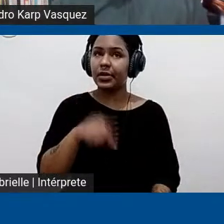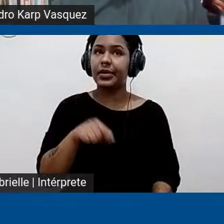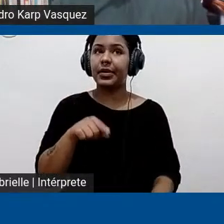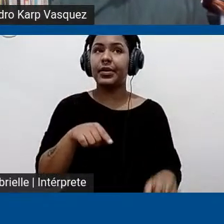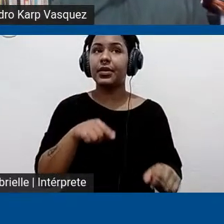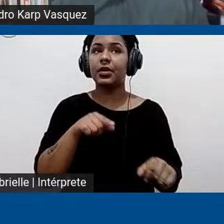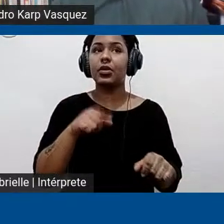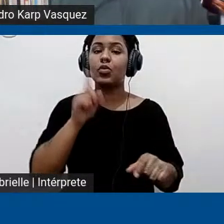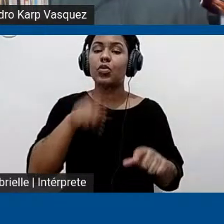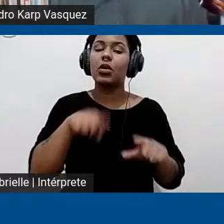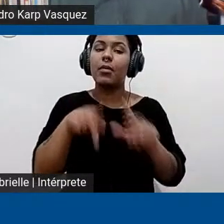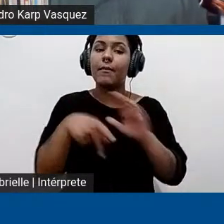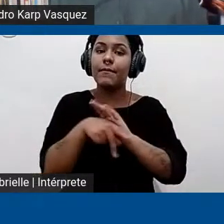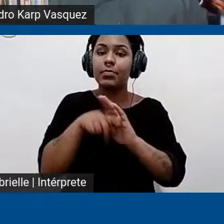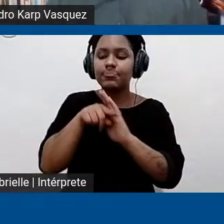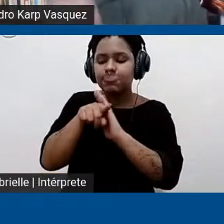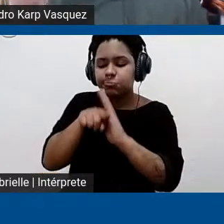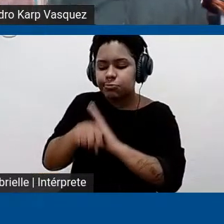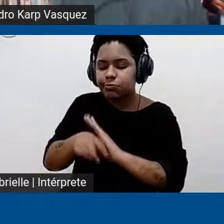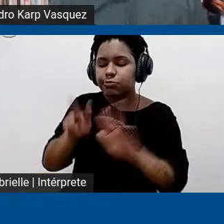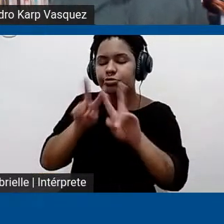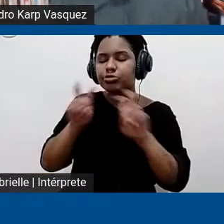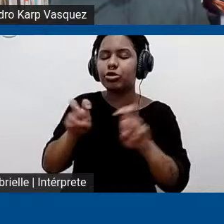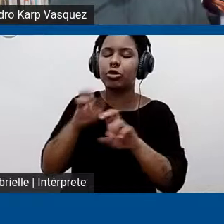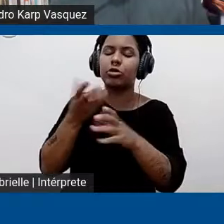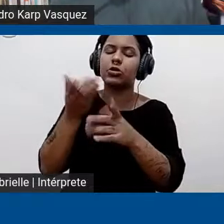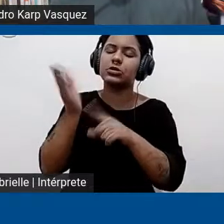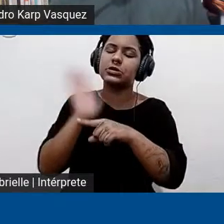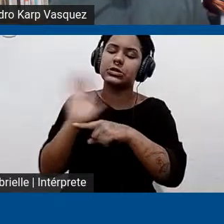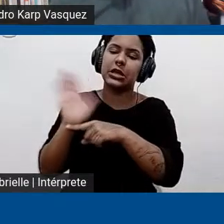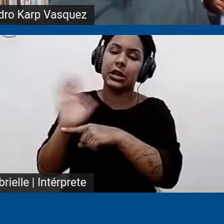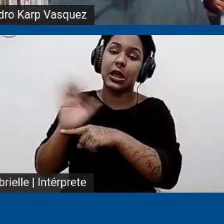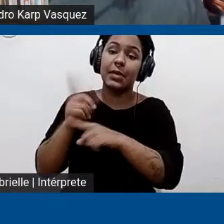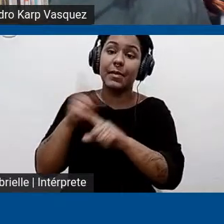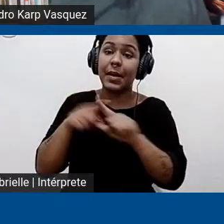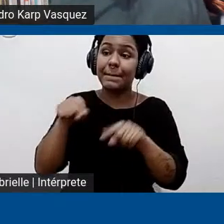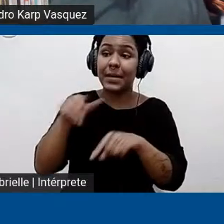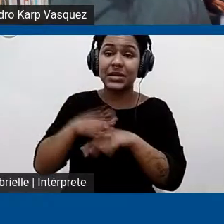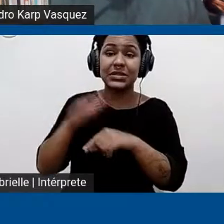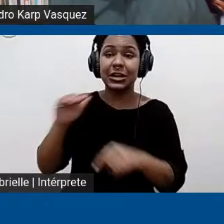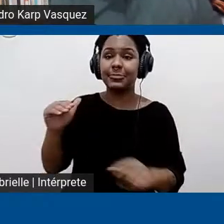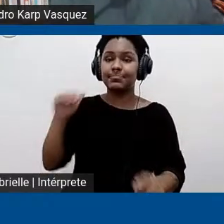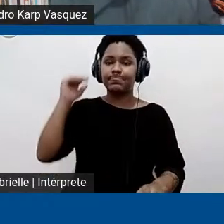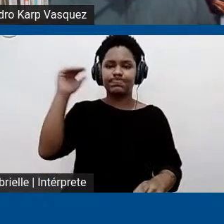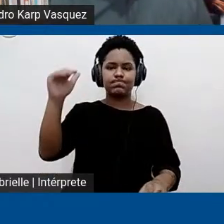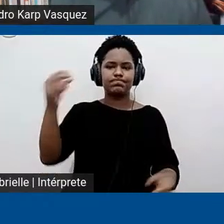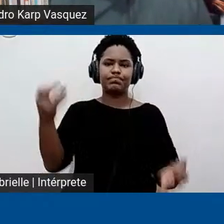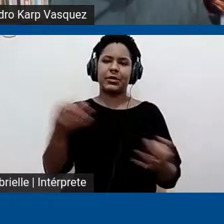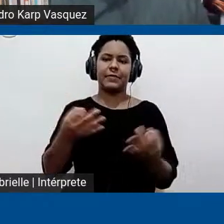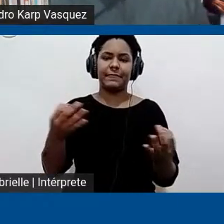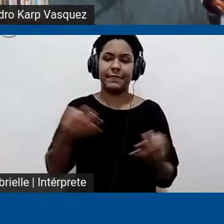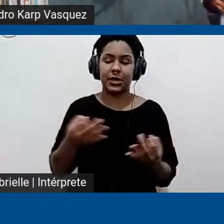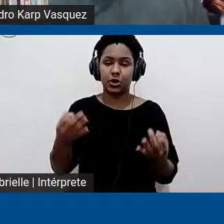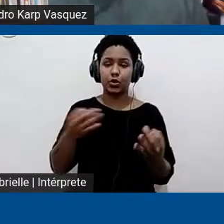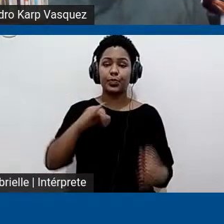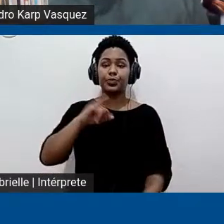exploração cinematográfica. Porém, o nível deles era perfeito, era de primeira ordem, tanto que o